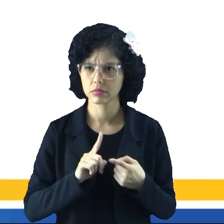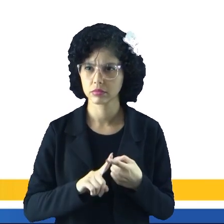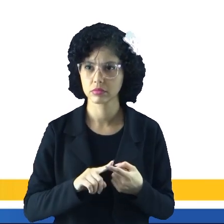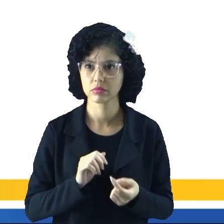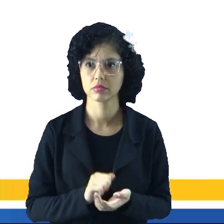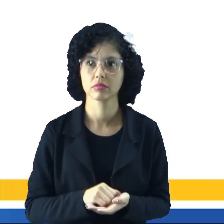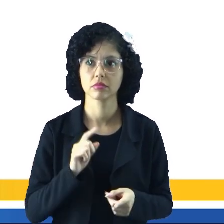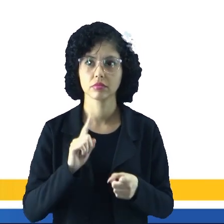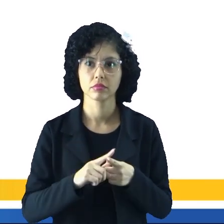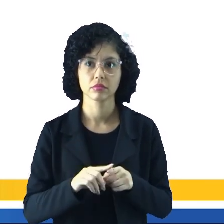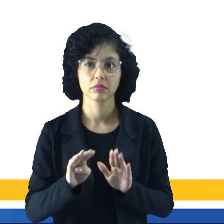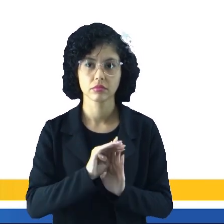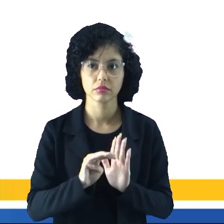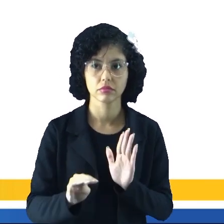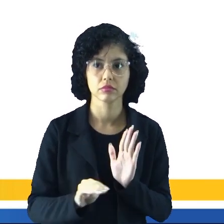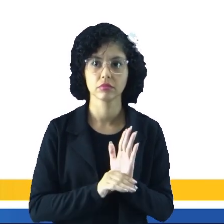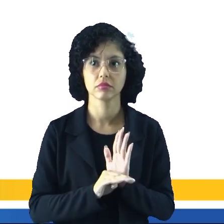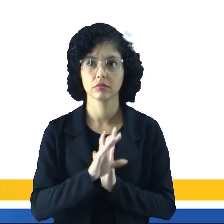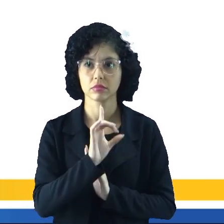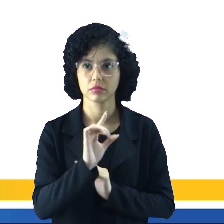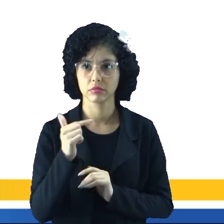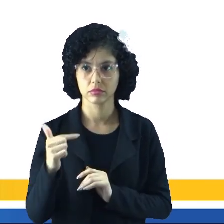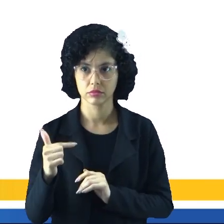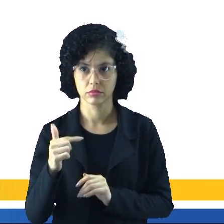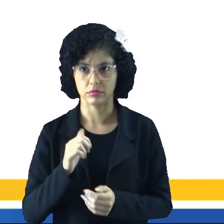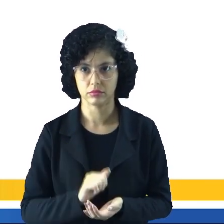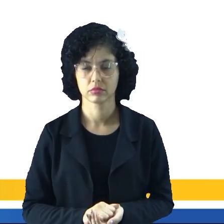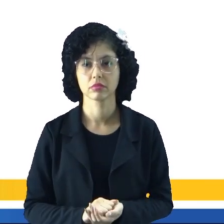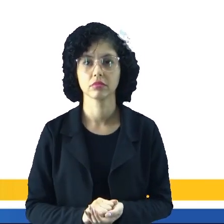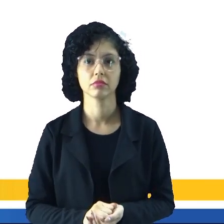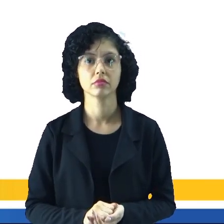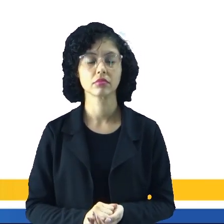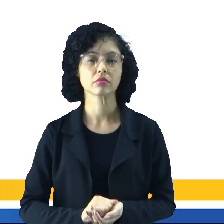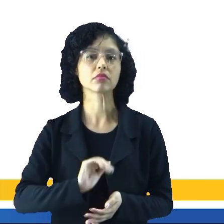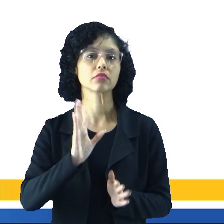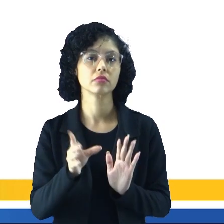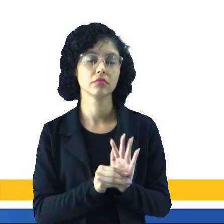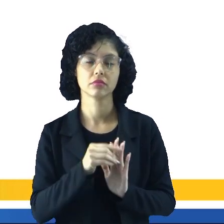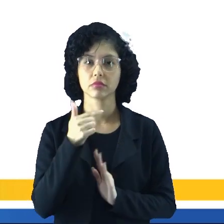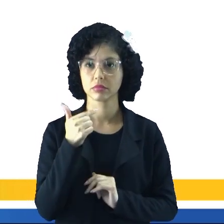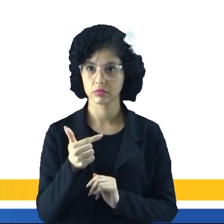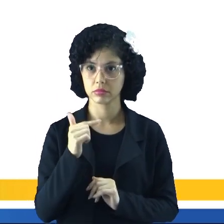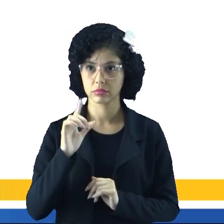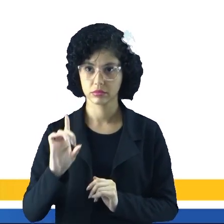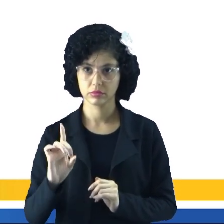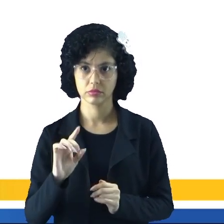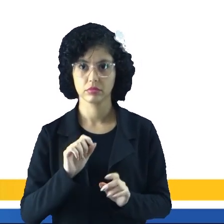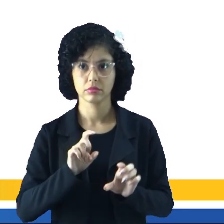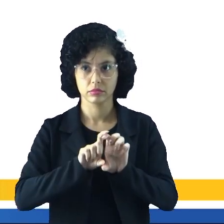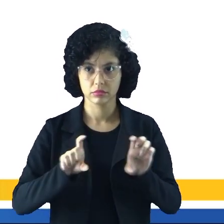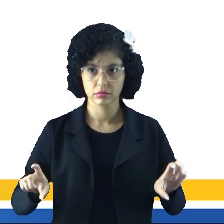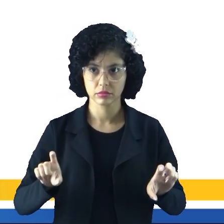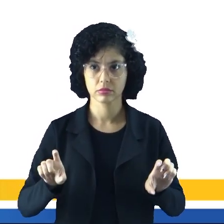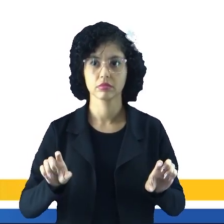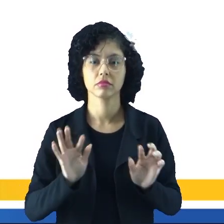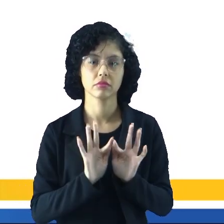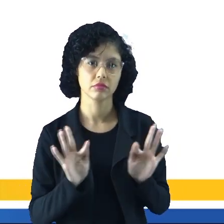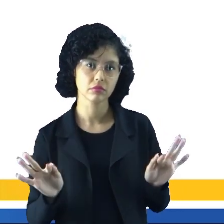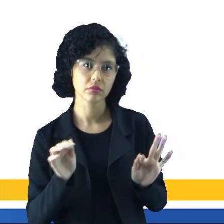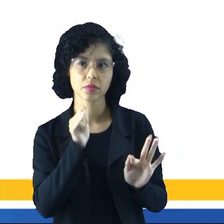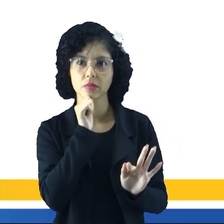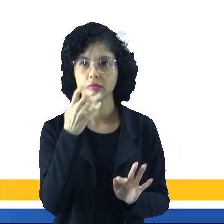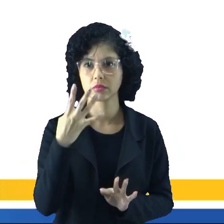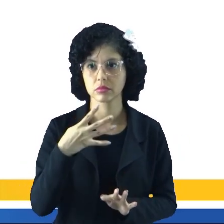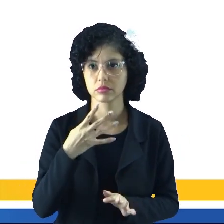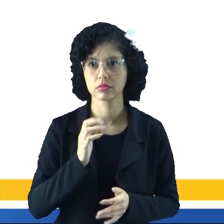Porque lá embaixo ali da equação nós temos D ao quadrado. Então se a gente colocar o 2D ali na fórmula, vai ficar 2 ao quadrado que vai